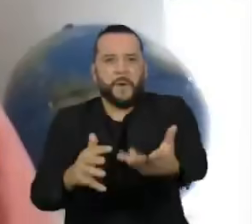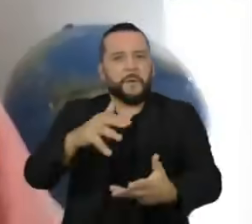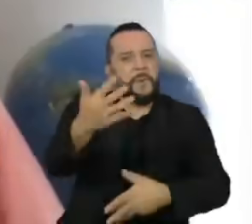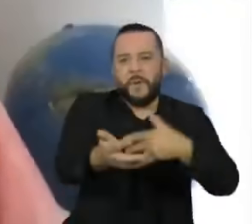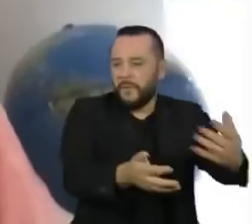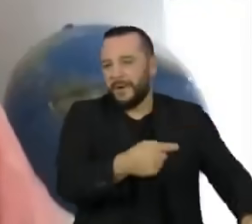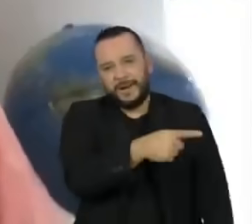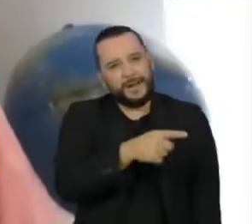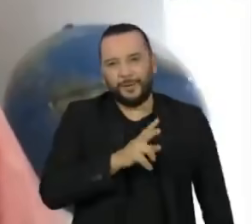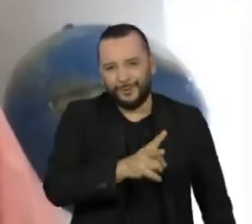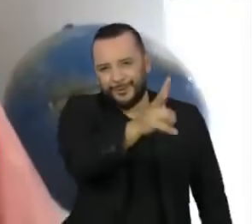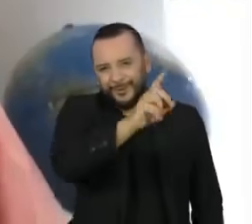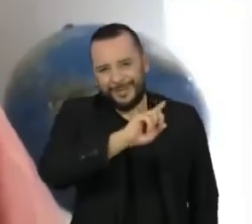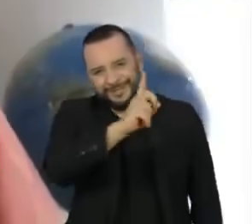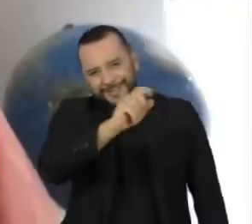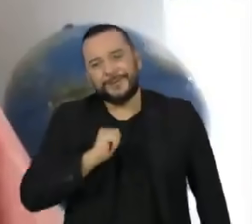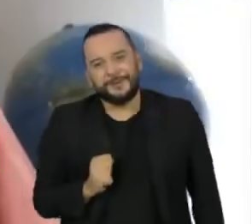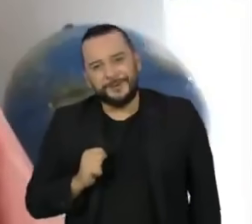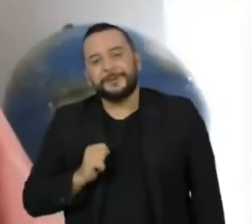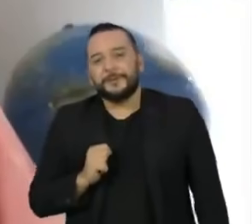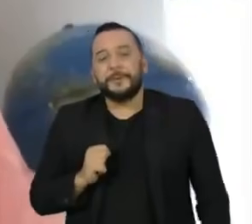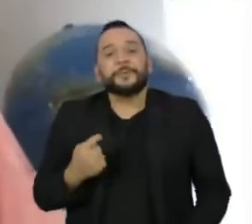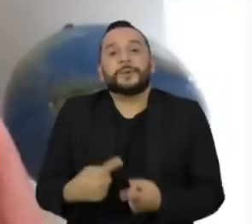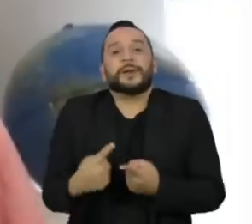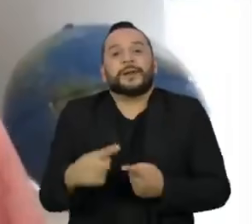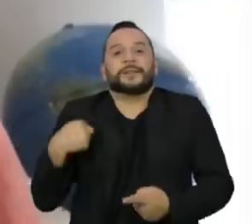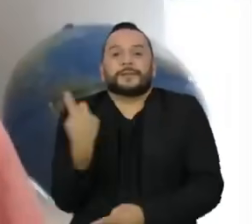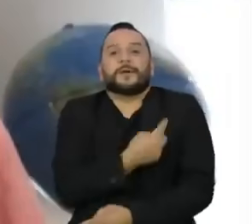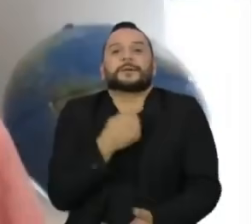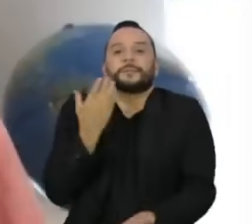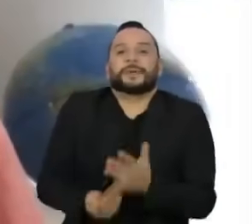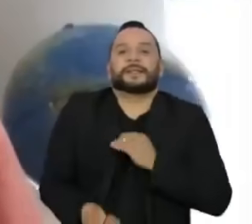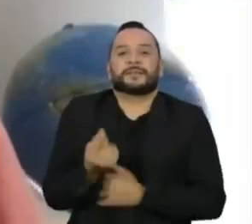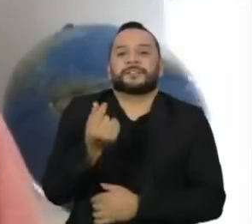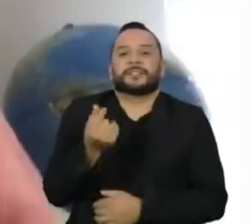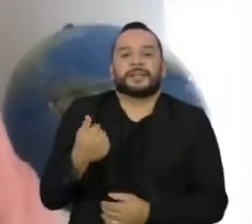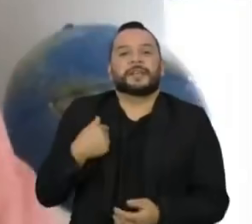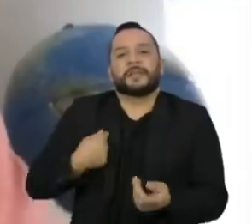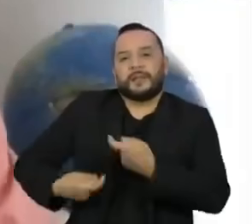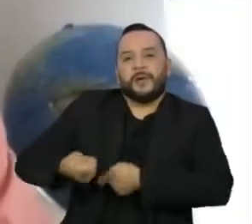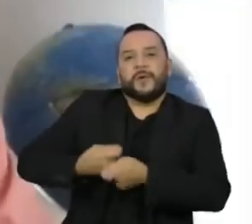muito tempo, porque a gente está perdendo dinheiro, a gente está perdendo negócios, os investimentos estão saindo do